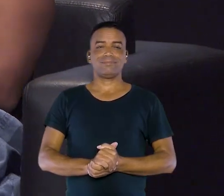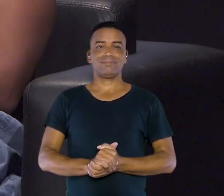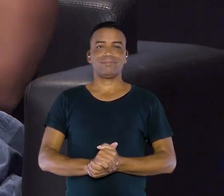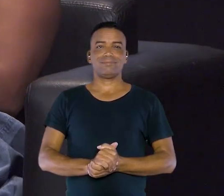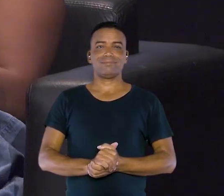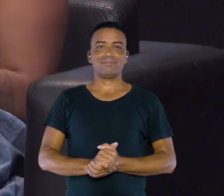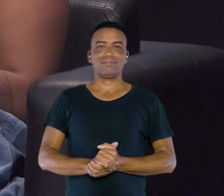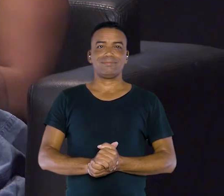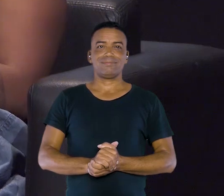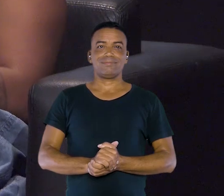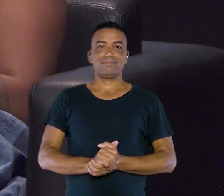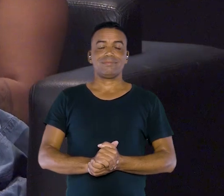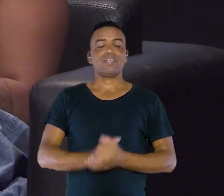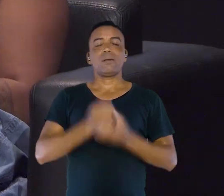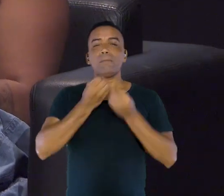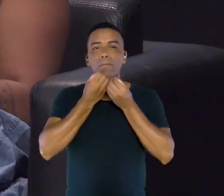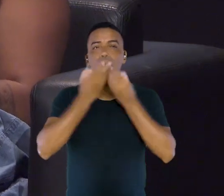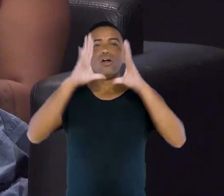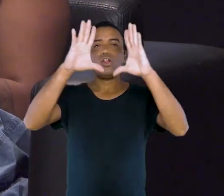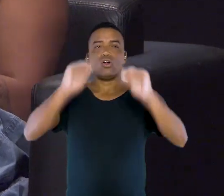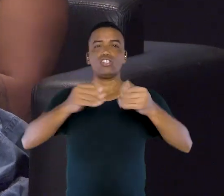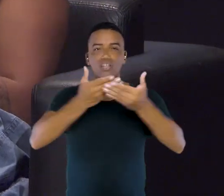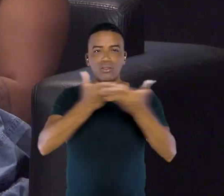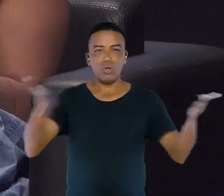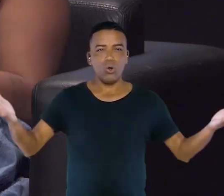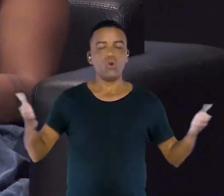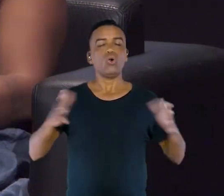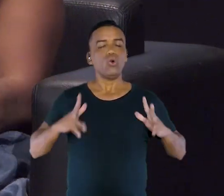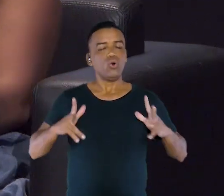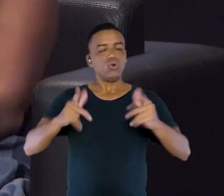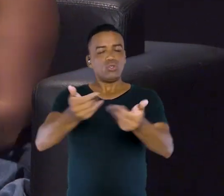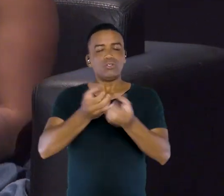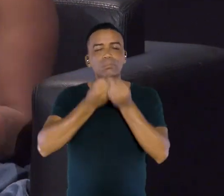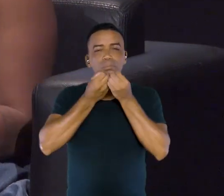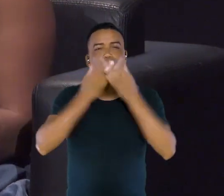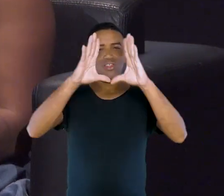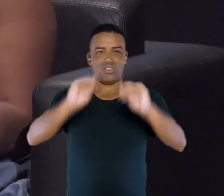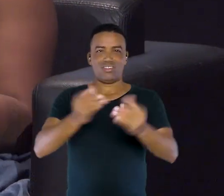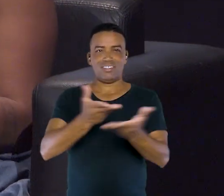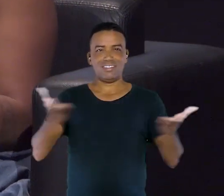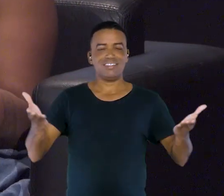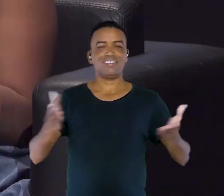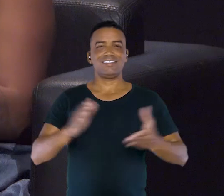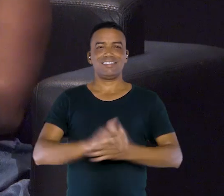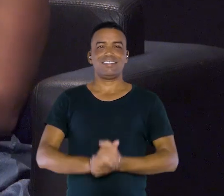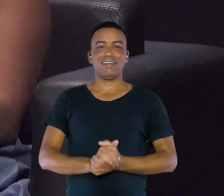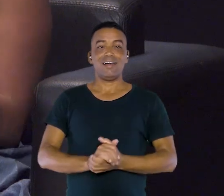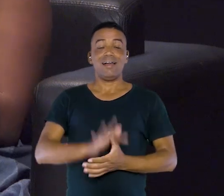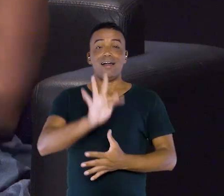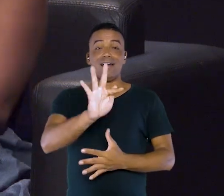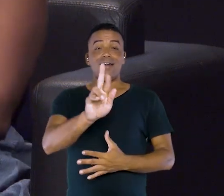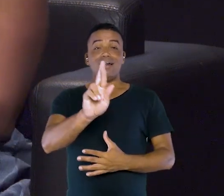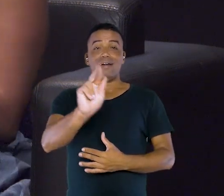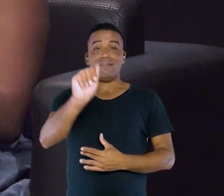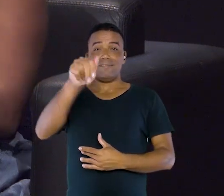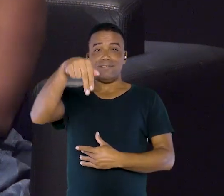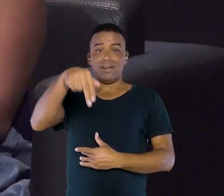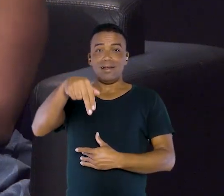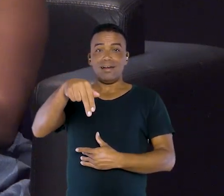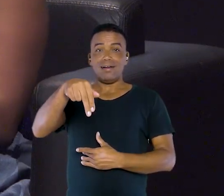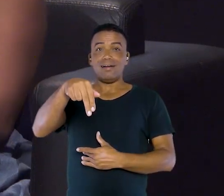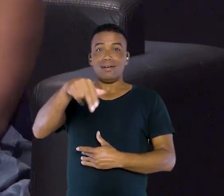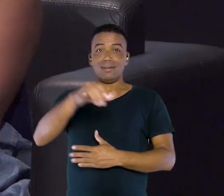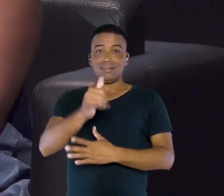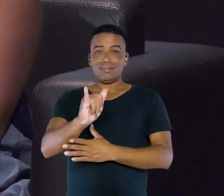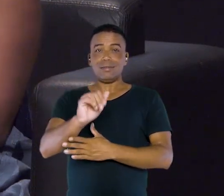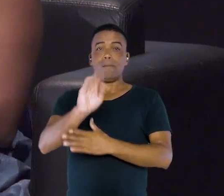Puranga Pituna, boa noite a todos e a todas e a todes. Sou Fran Baniwa, sou de